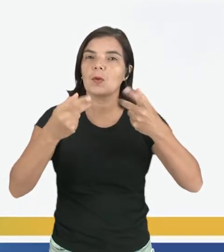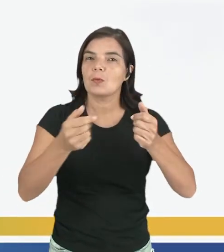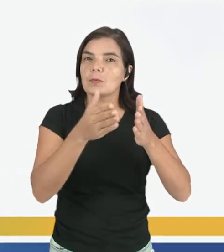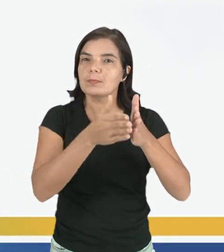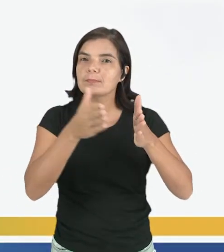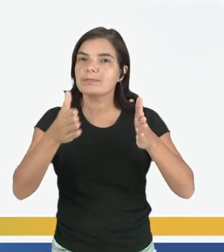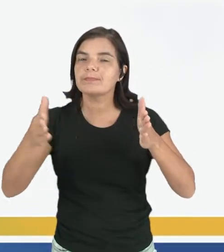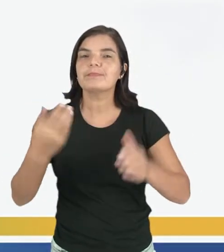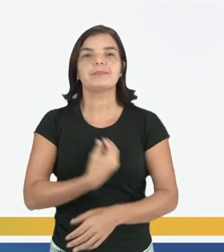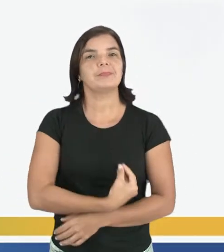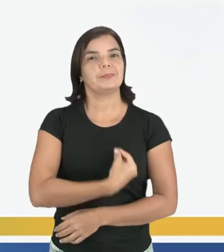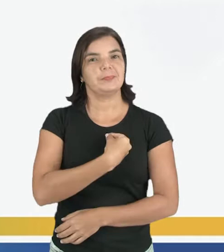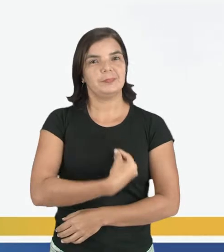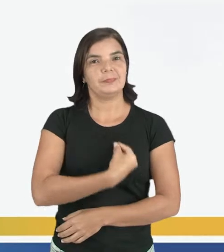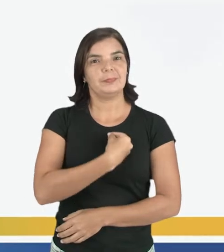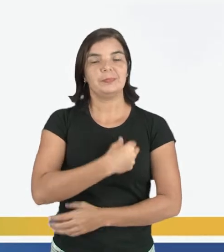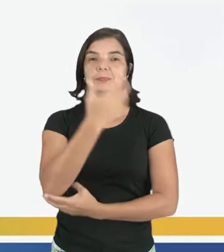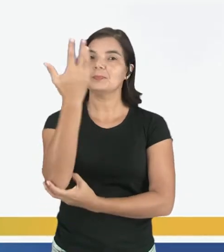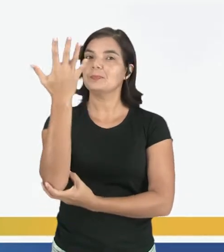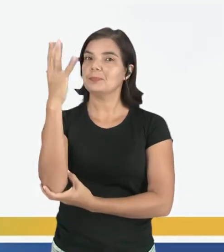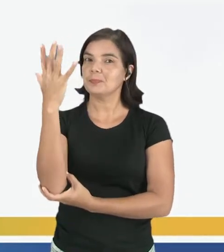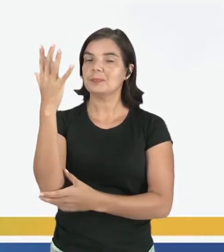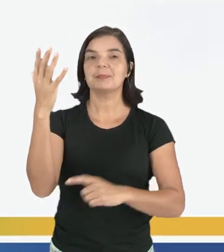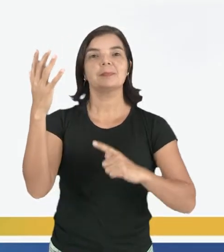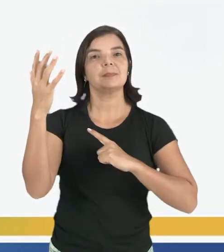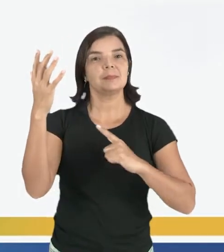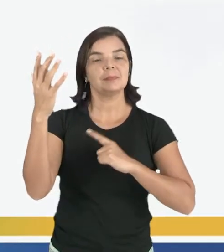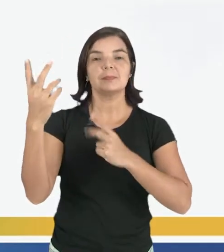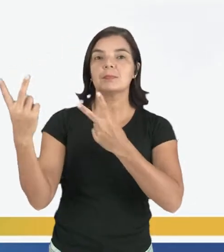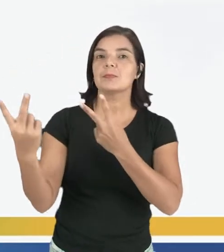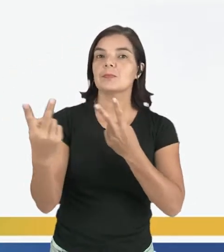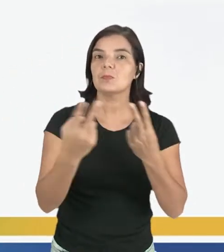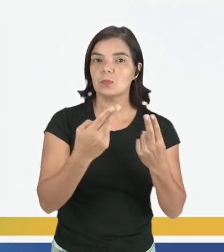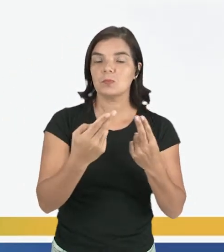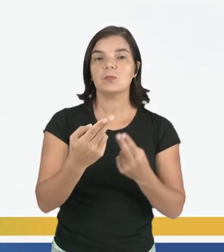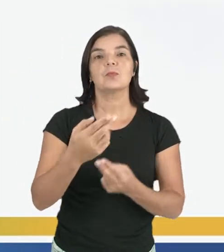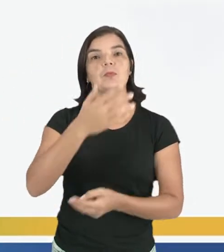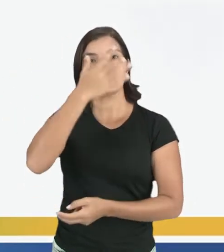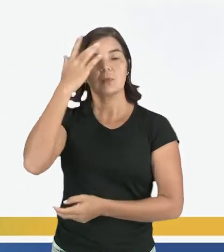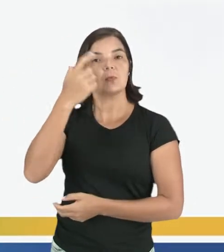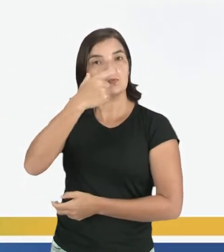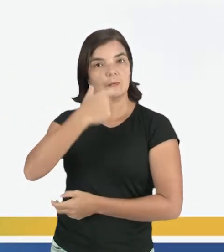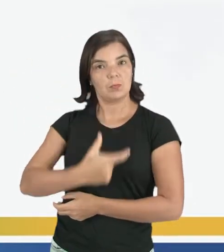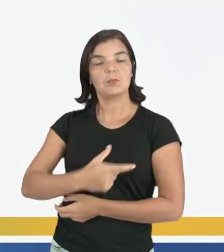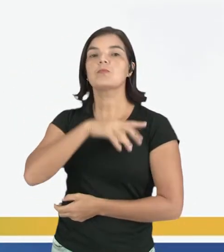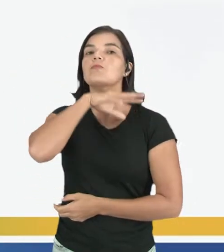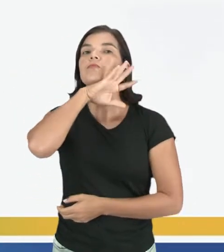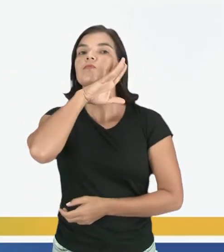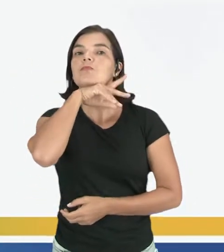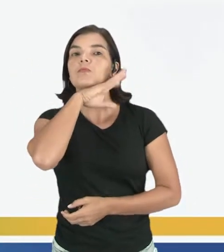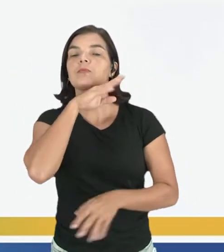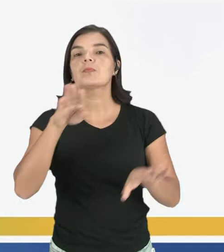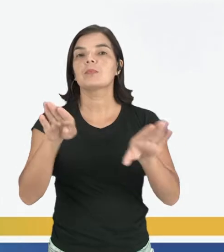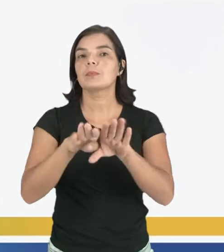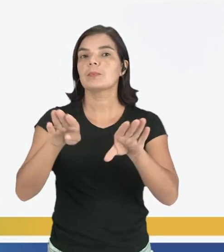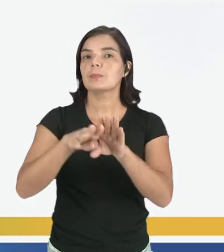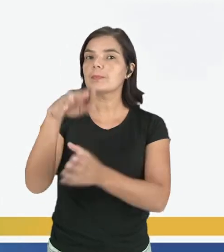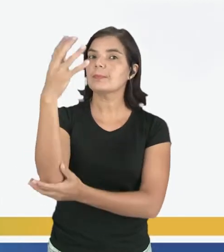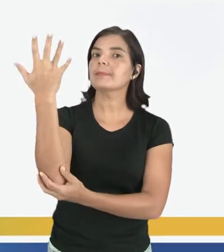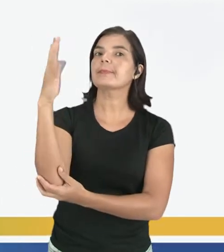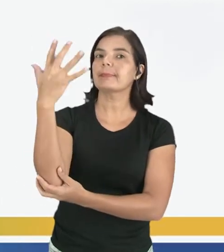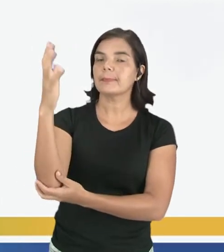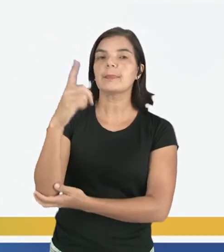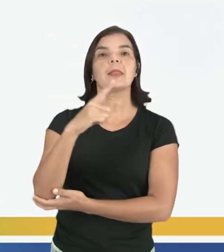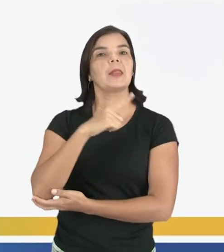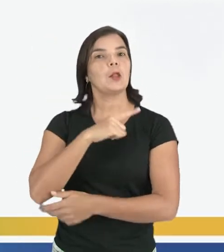de vida que a planta tem. Do mesmo jeito como os seres humanos, os animais, as plantas também